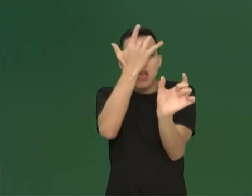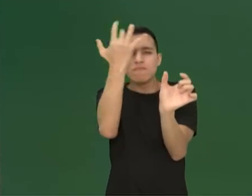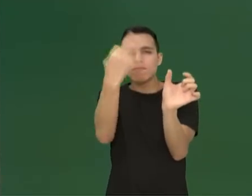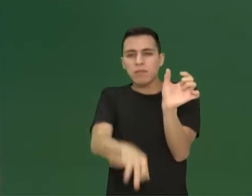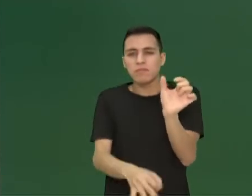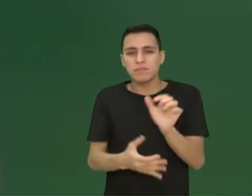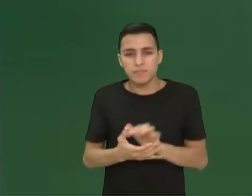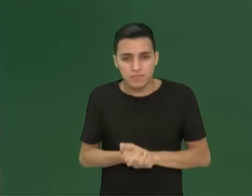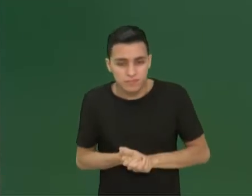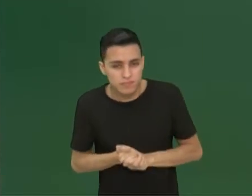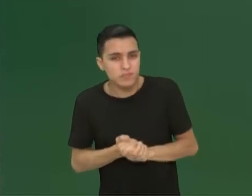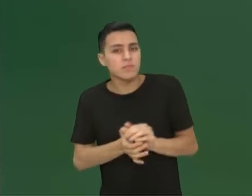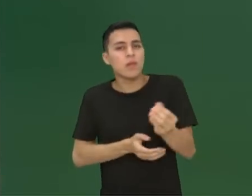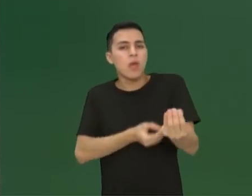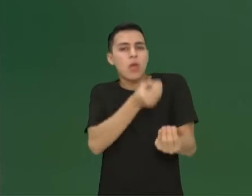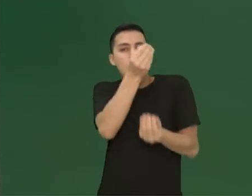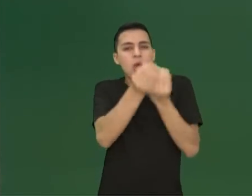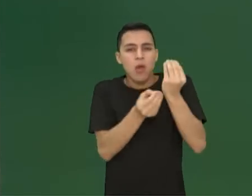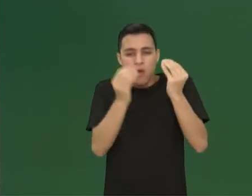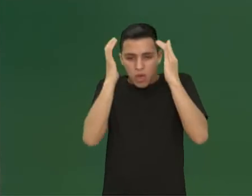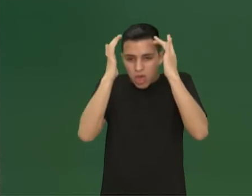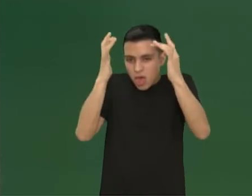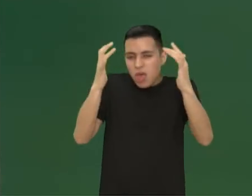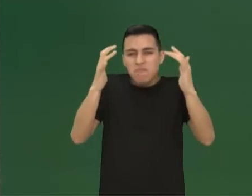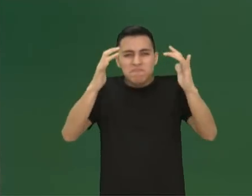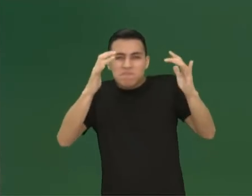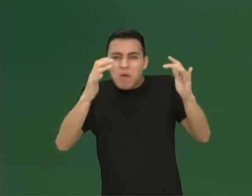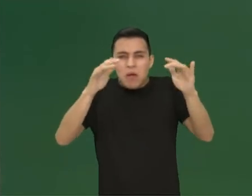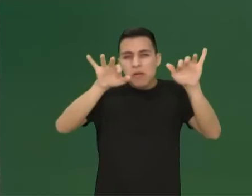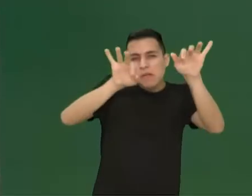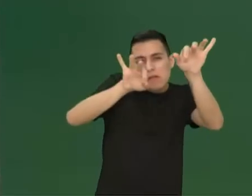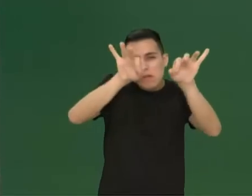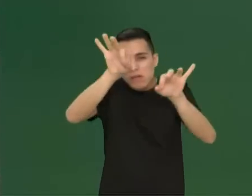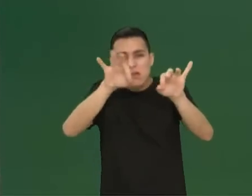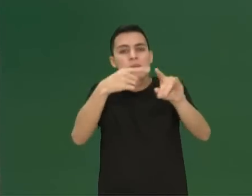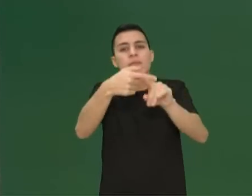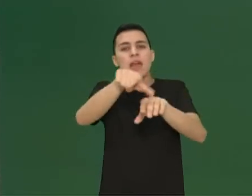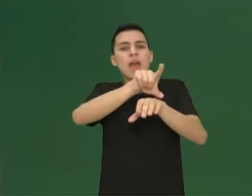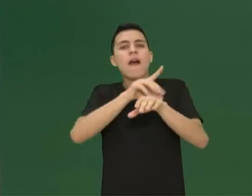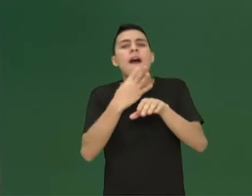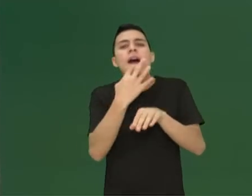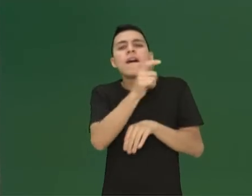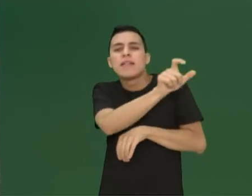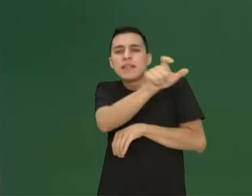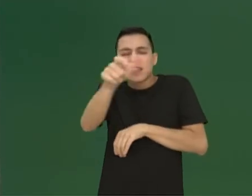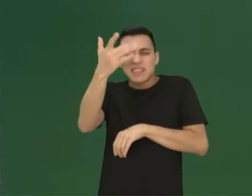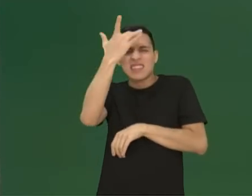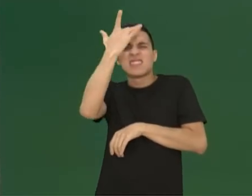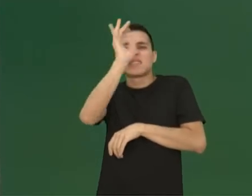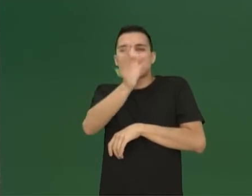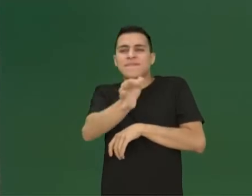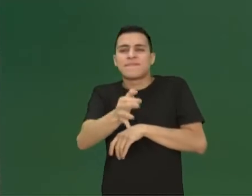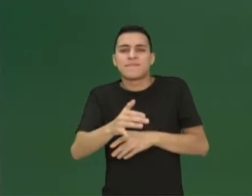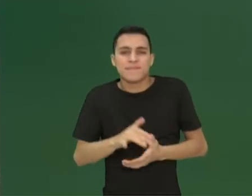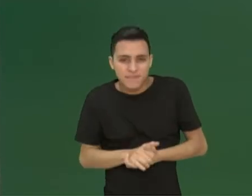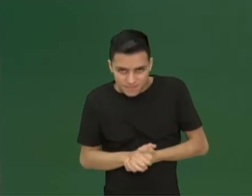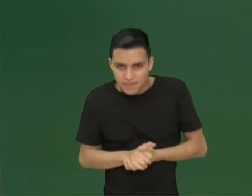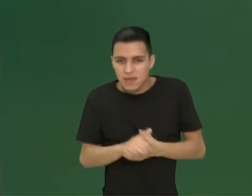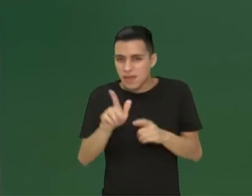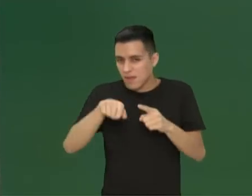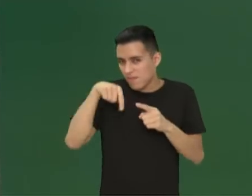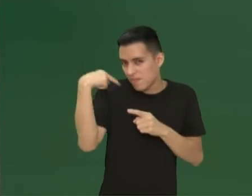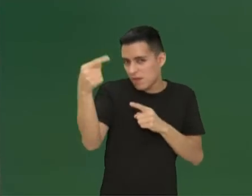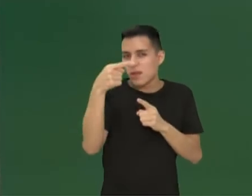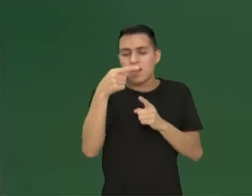o nosso cérebro desembaralha porque você já conhece essas palavras. Legal, né? Vamos para um